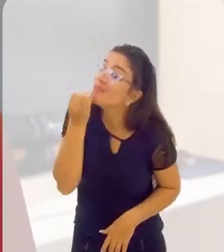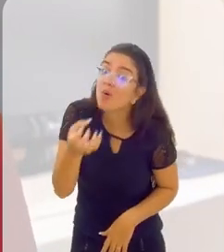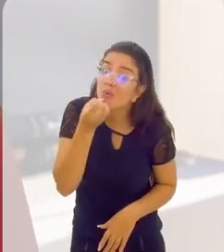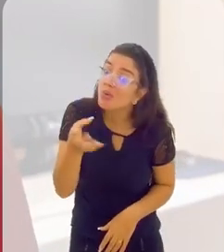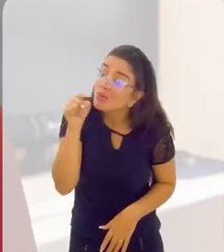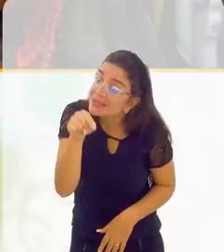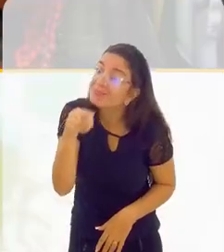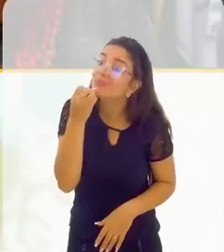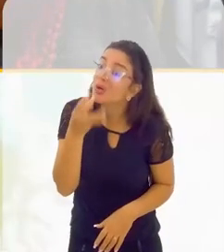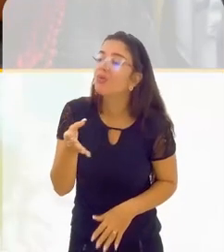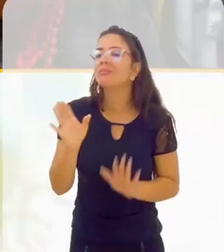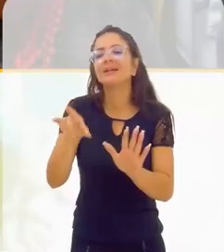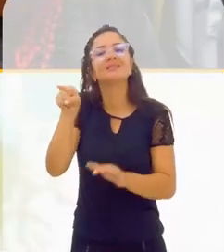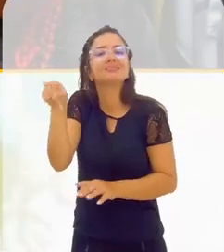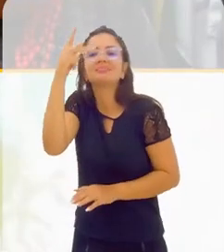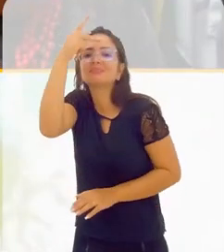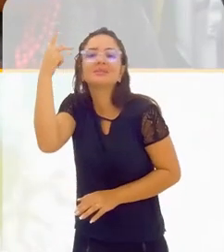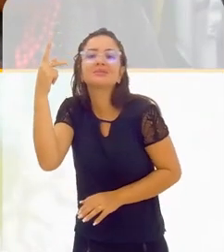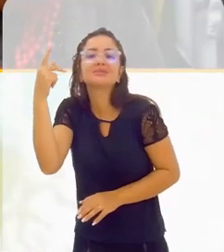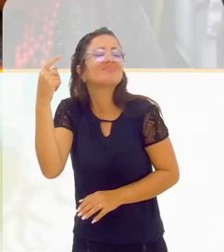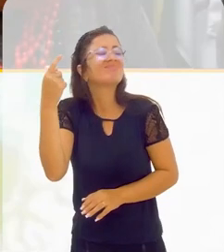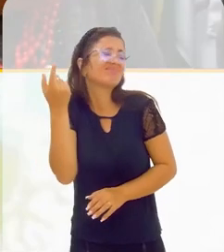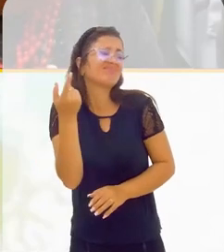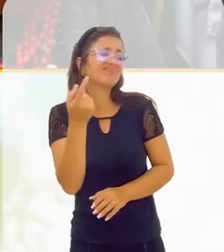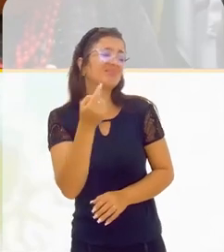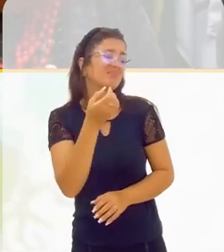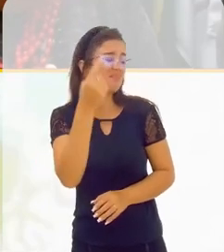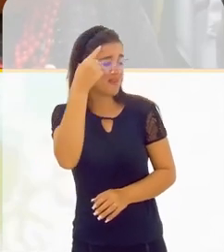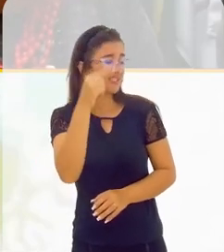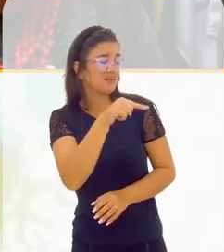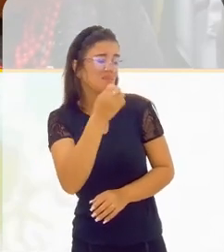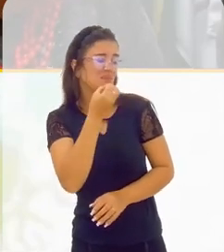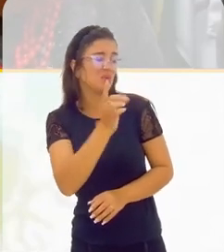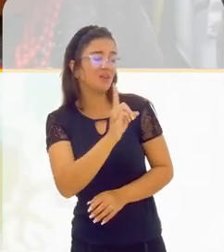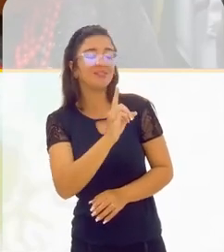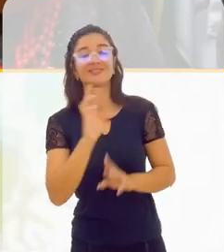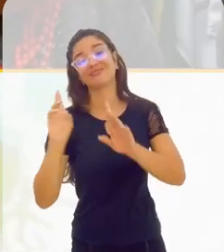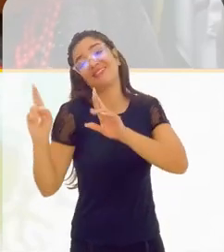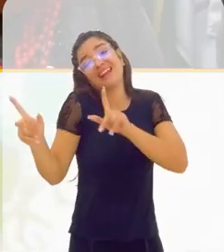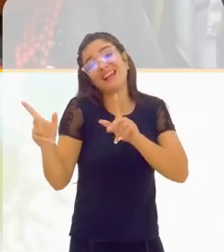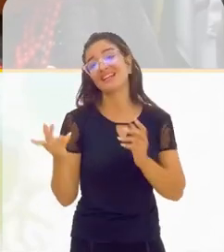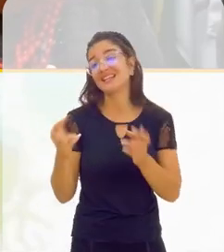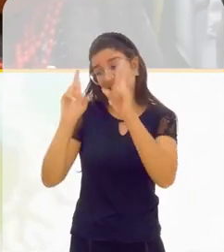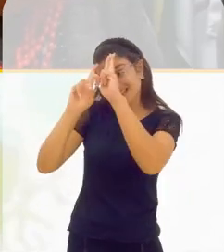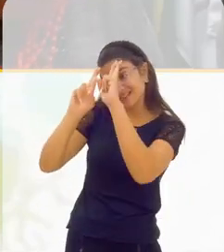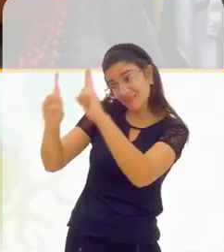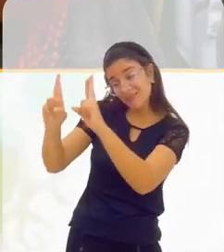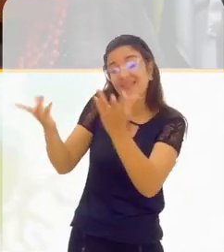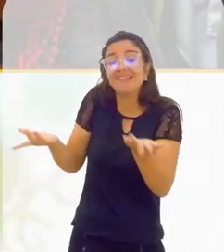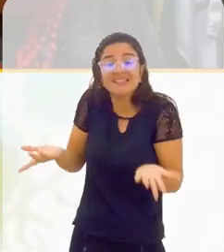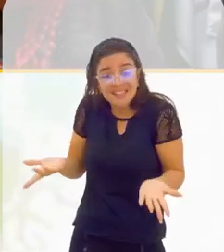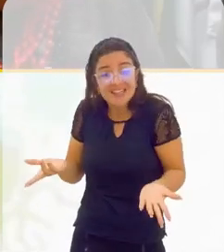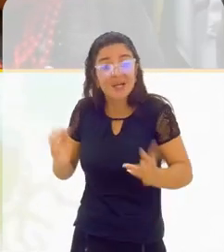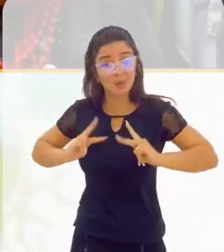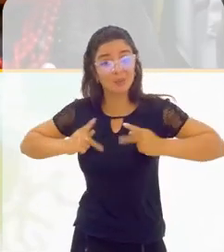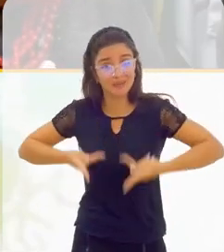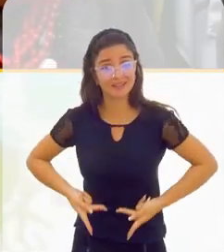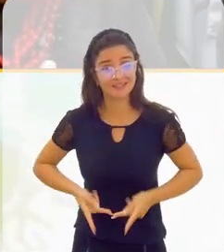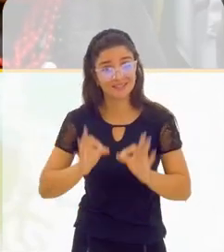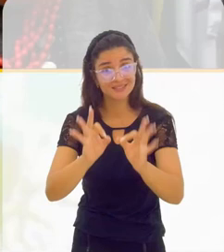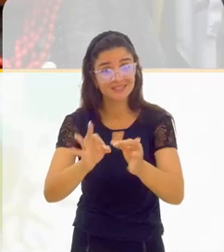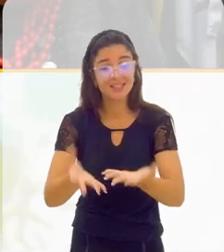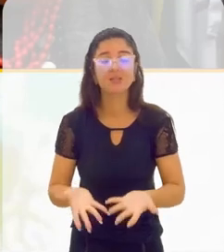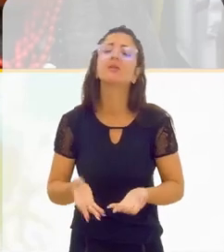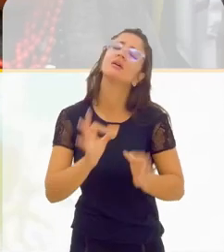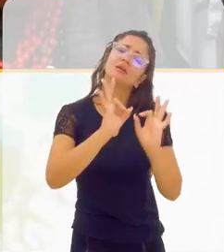né acima de tudo tem que haver o respeito e o respeito é um atendimento humanizado isso eu